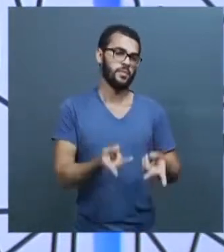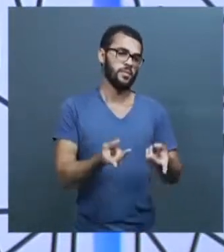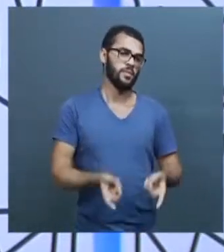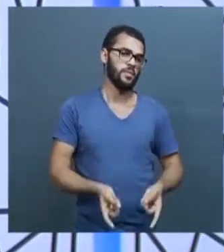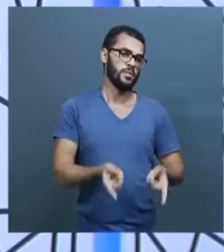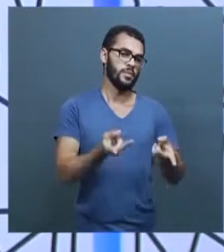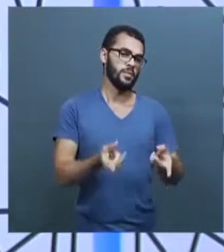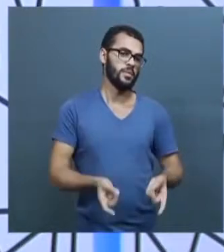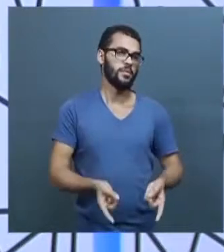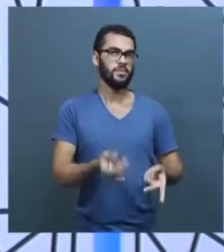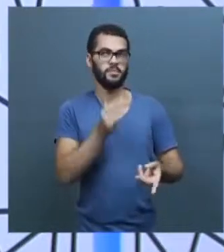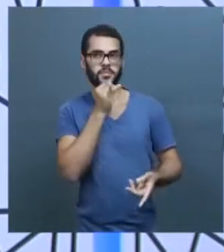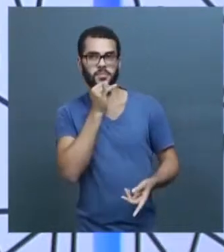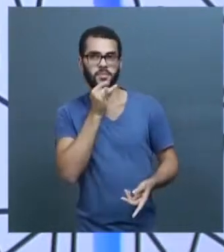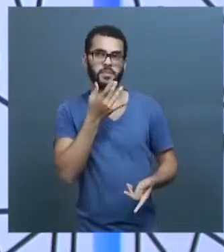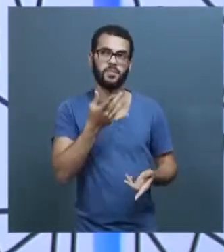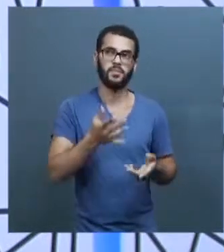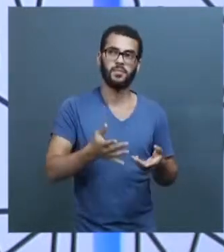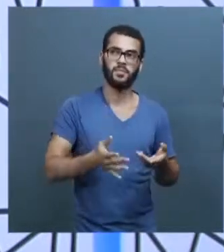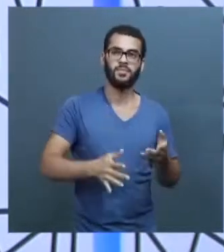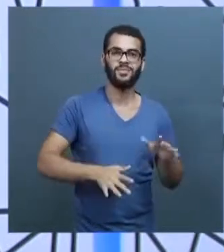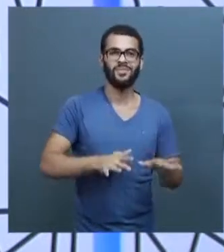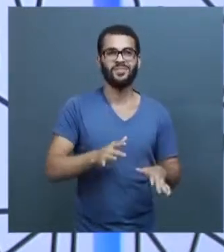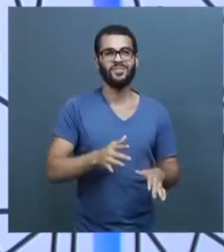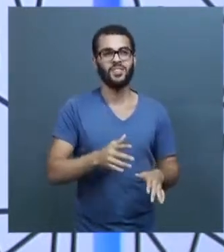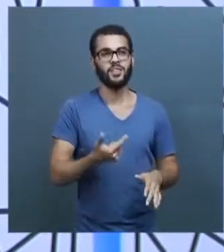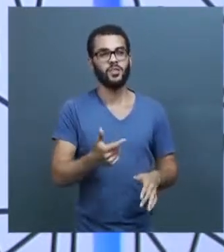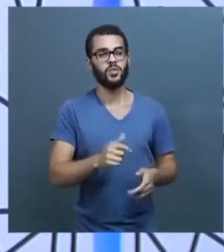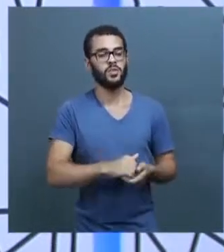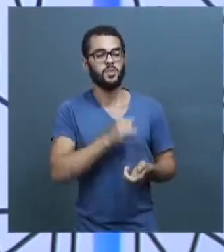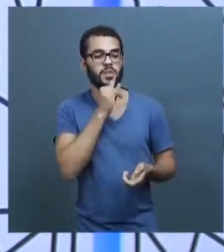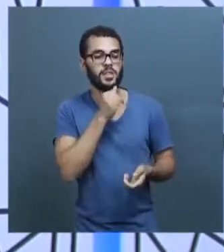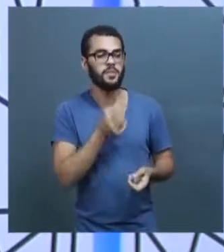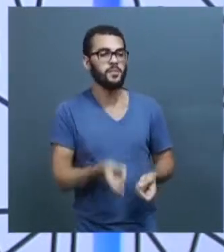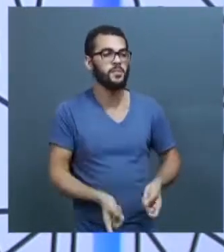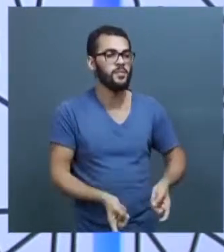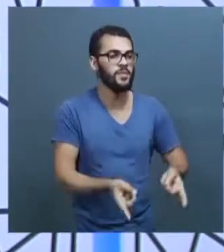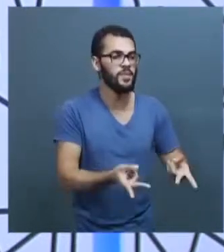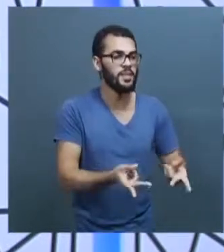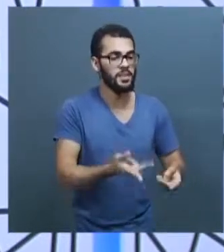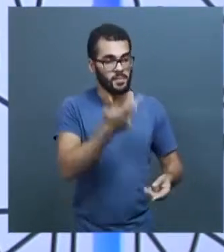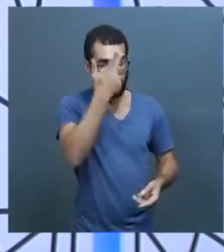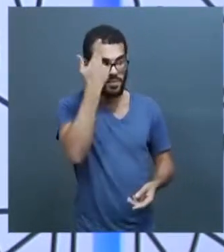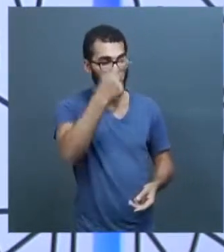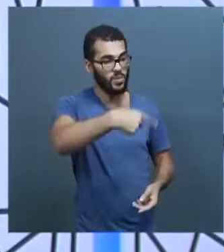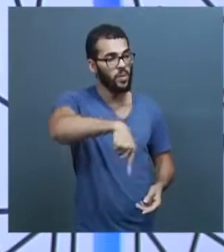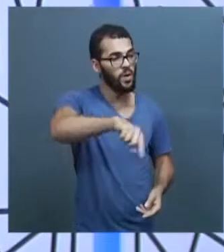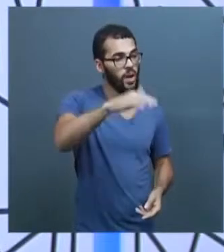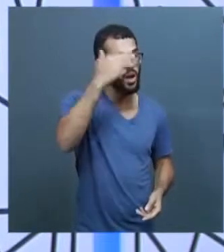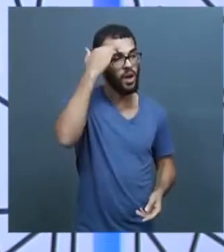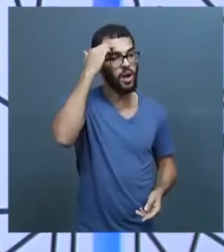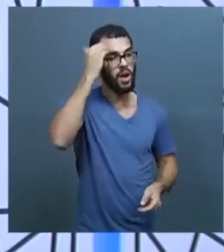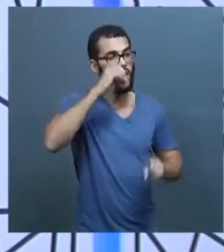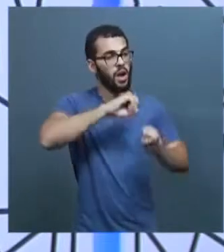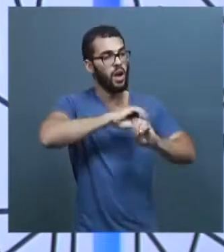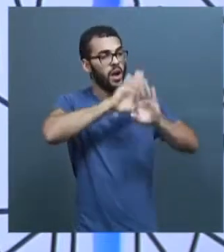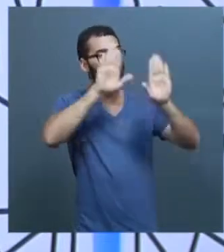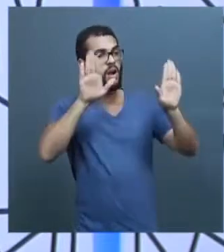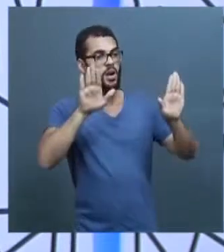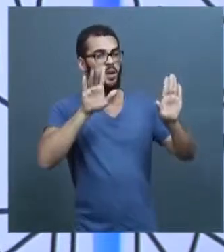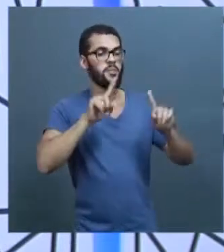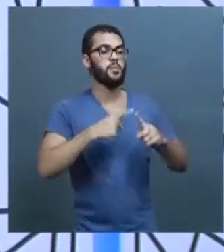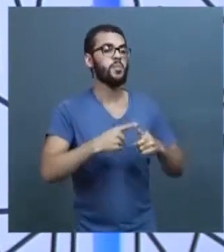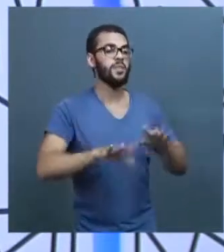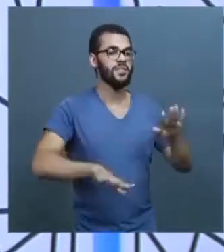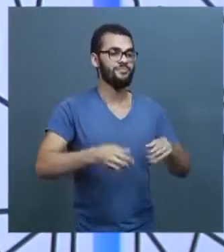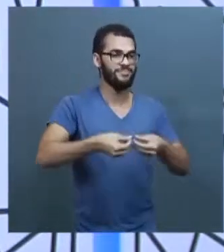desses produtos de forma não conscientizada, porque esses produtos geram problemas à saúde